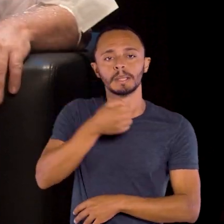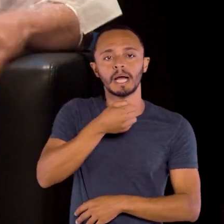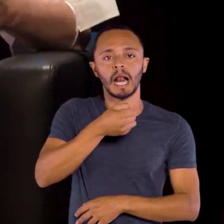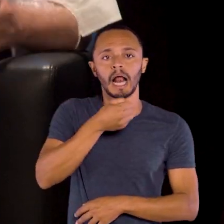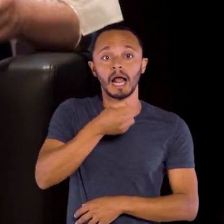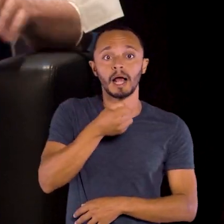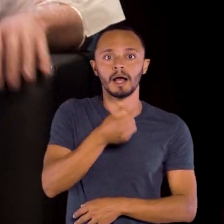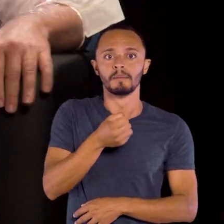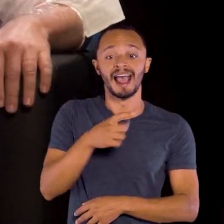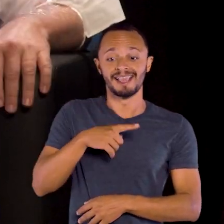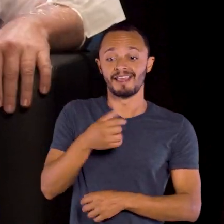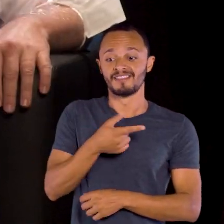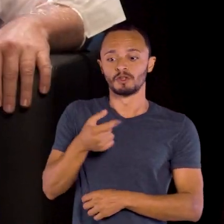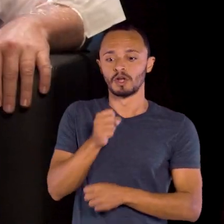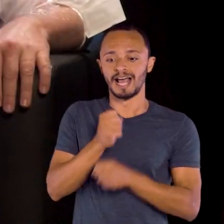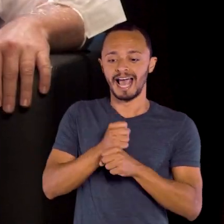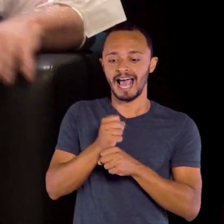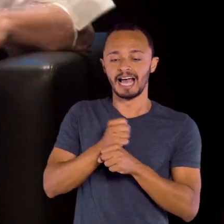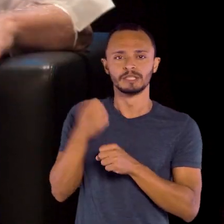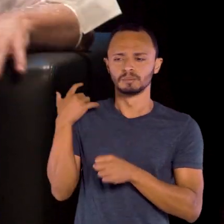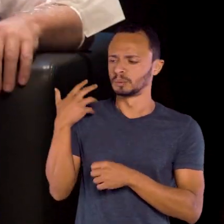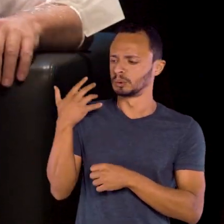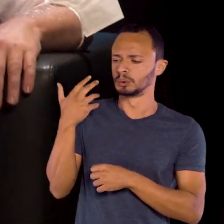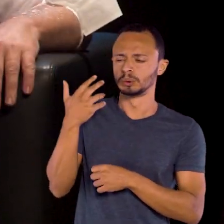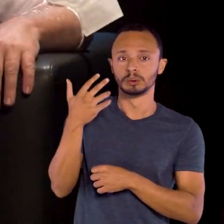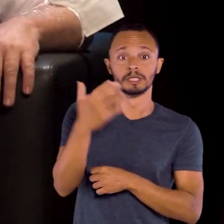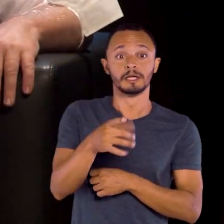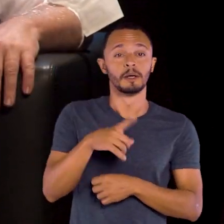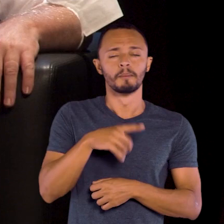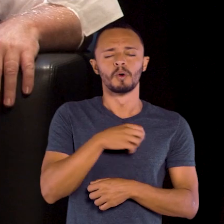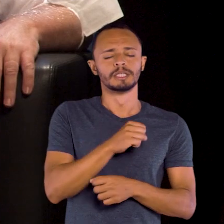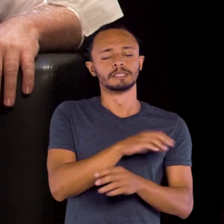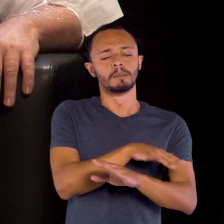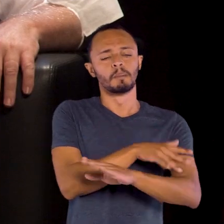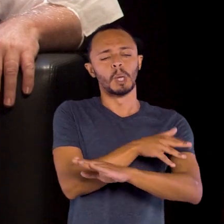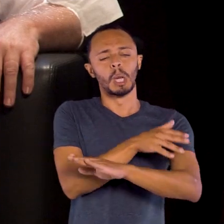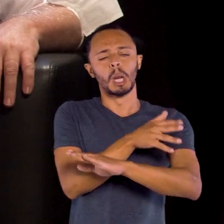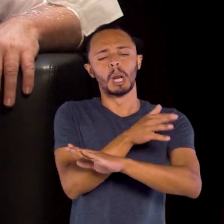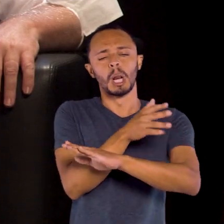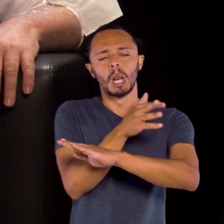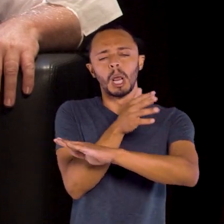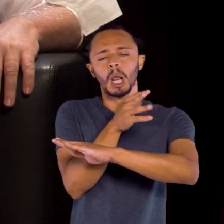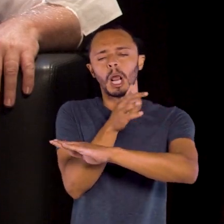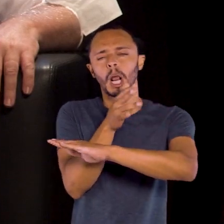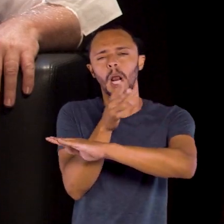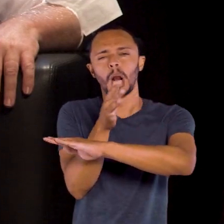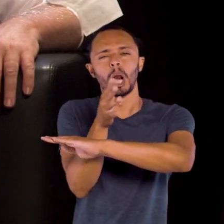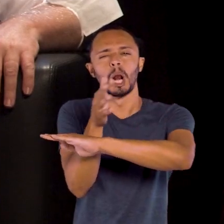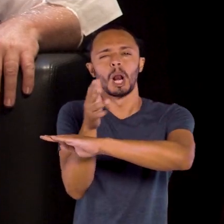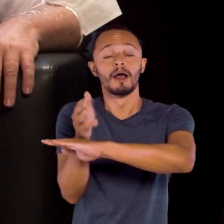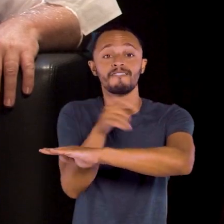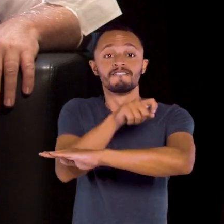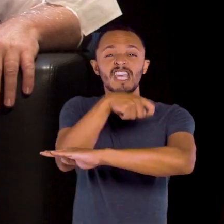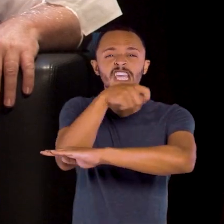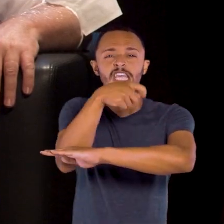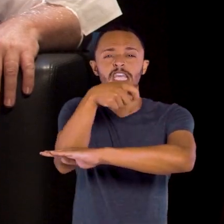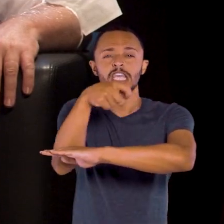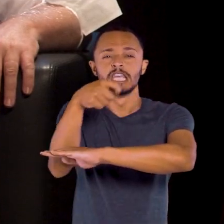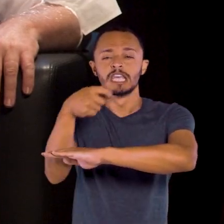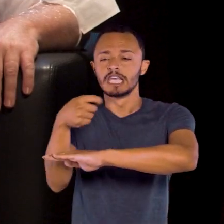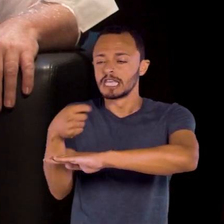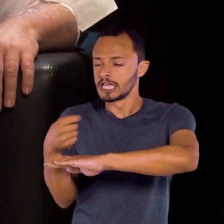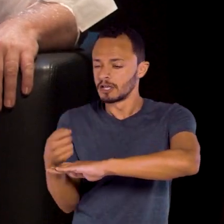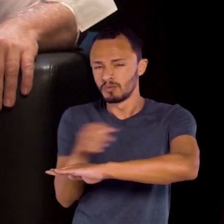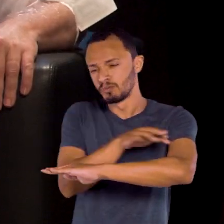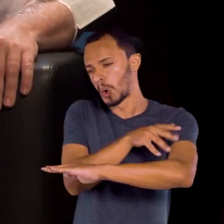anos. Então, vocês podem ficar lá uns 3 meses maratonando fácil, viu? Pode ficar tranquilo, 1 hora a cada, tem muito